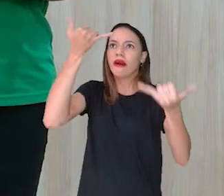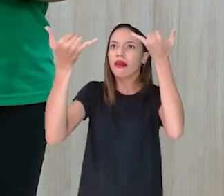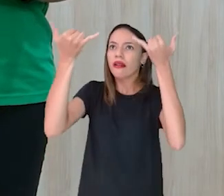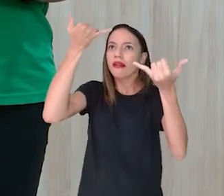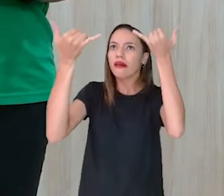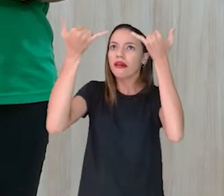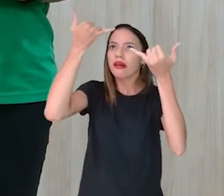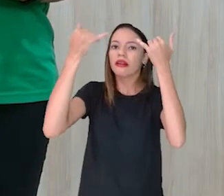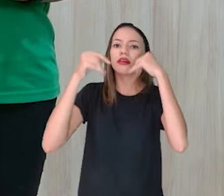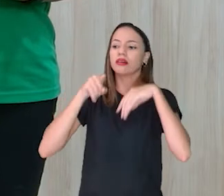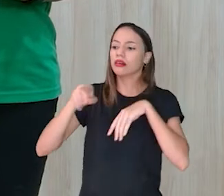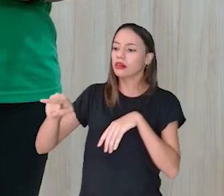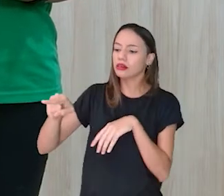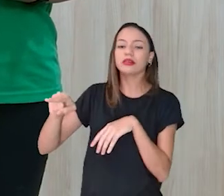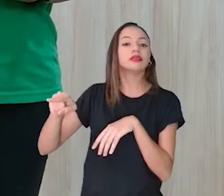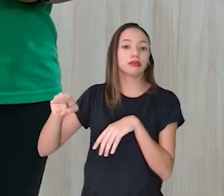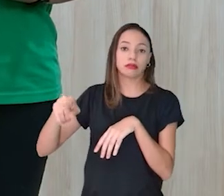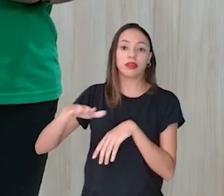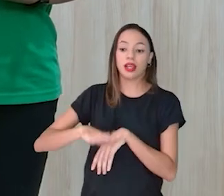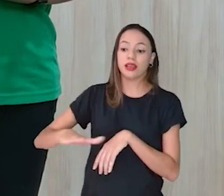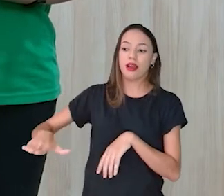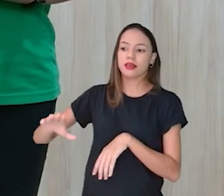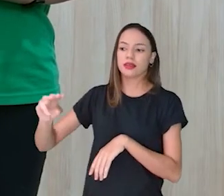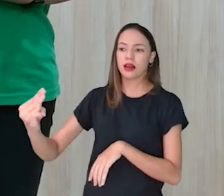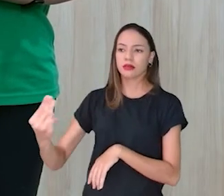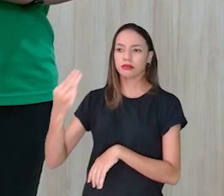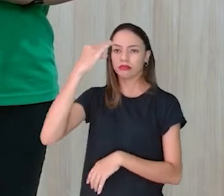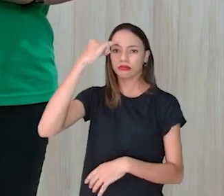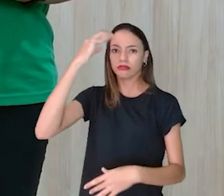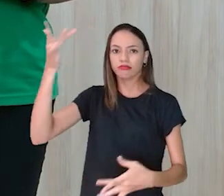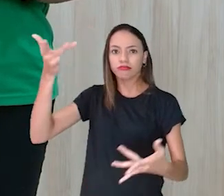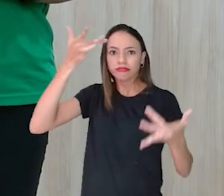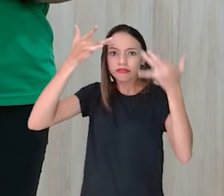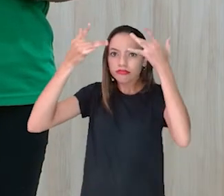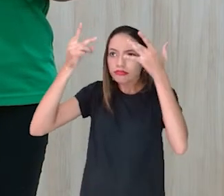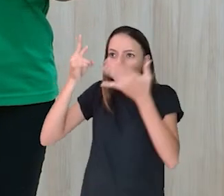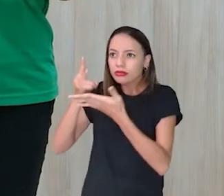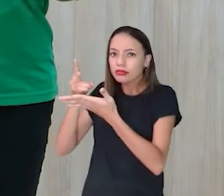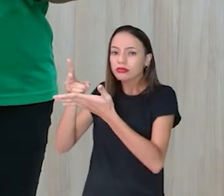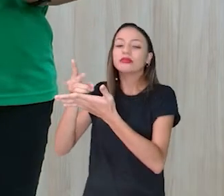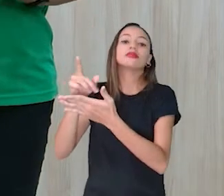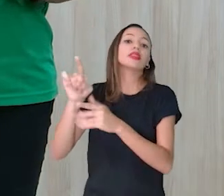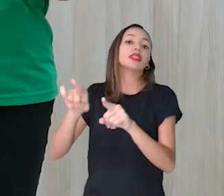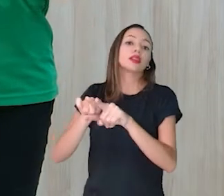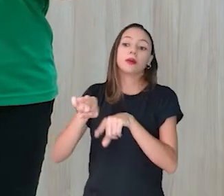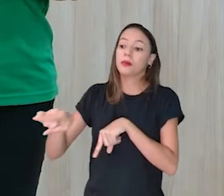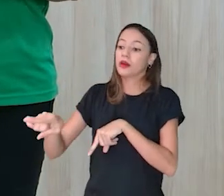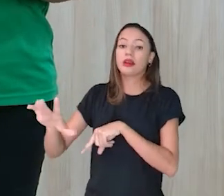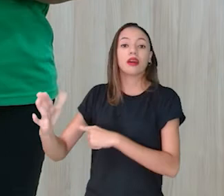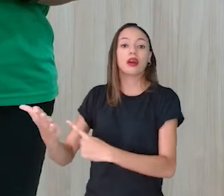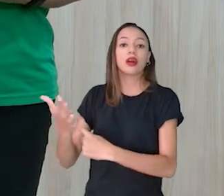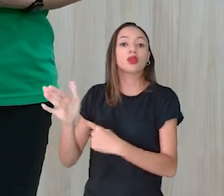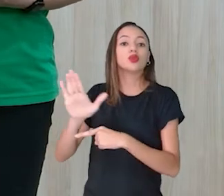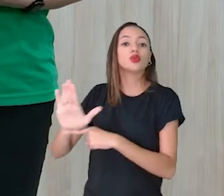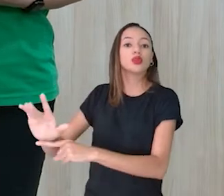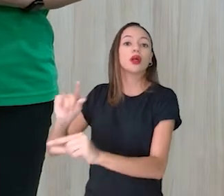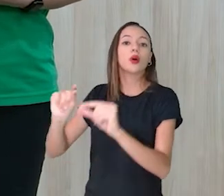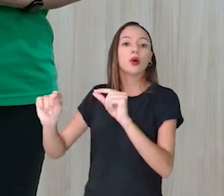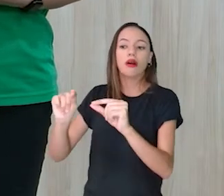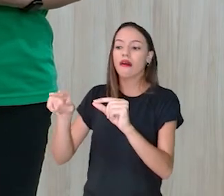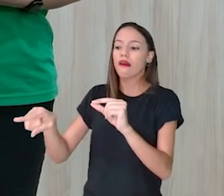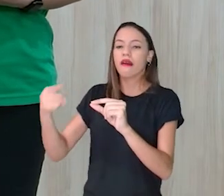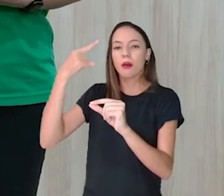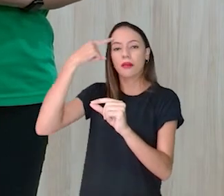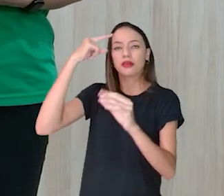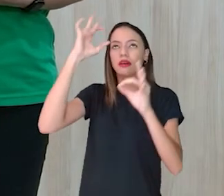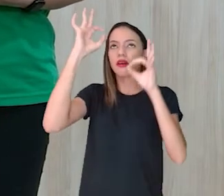vai ajudar ali no arquivamento da memória de longo prazo e também vai ajudá-lo a organizar o pensamento dele.